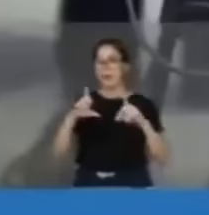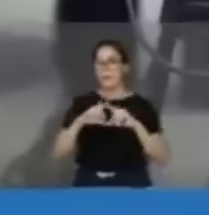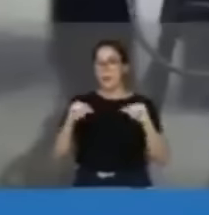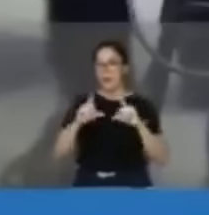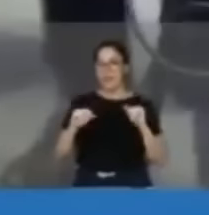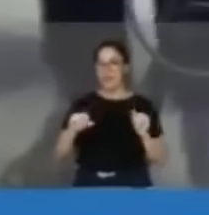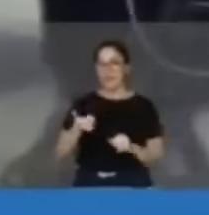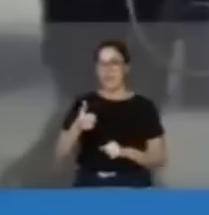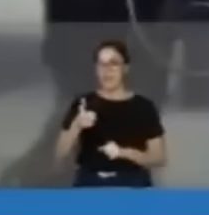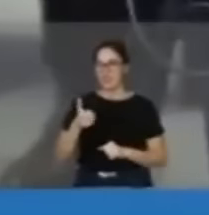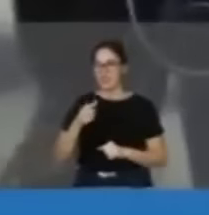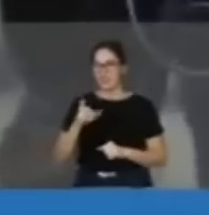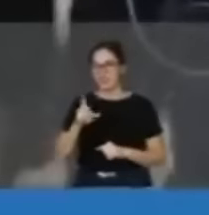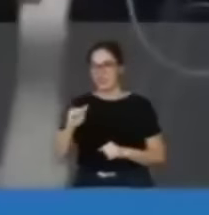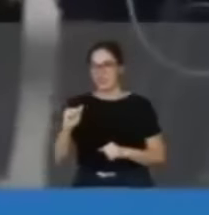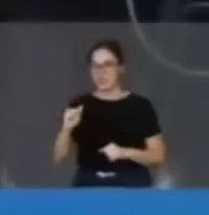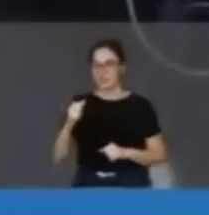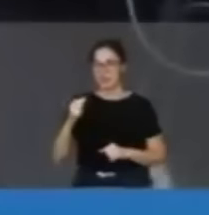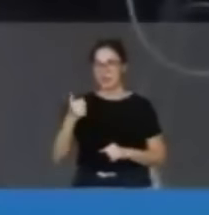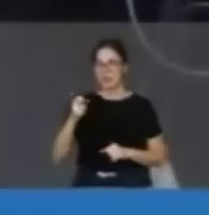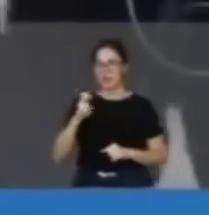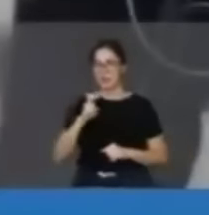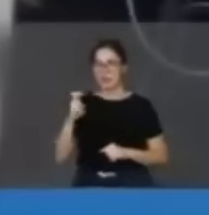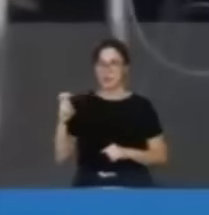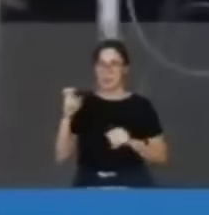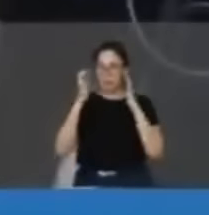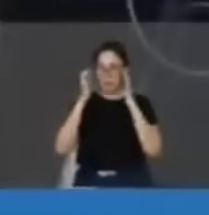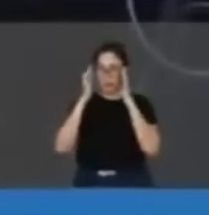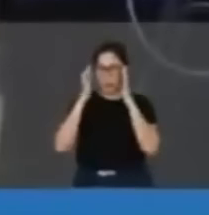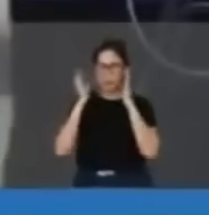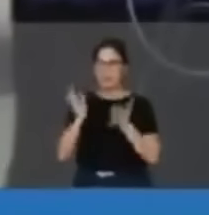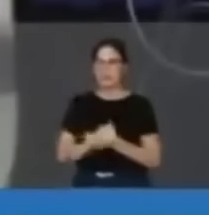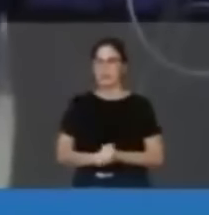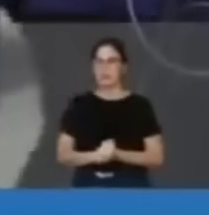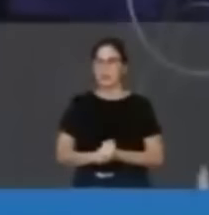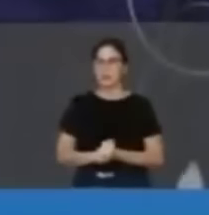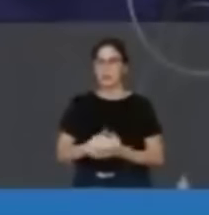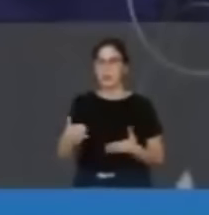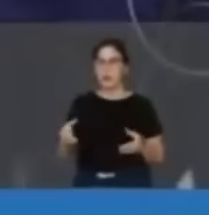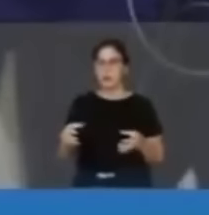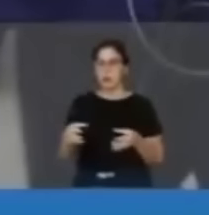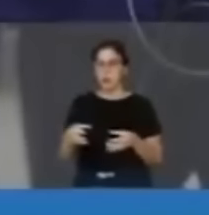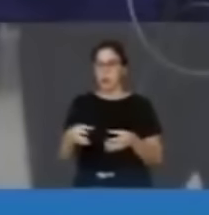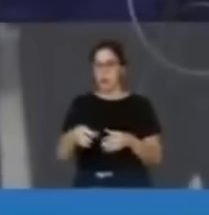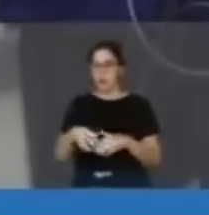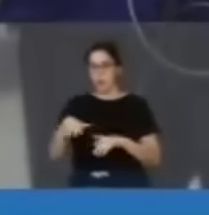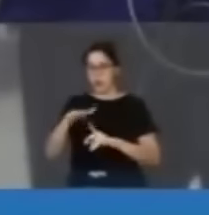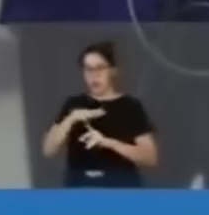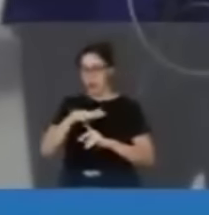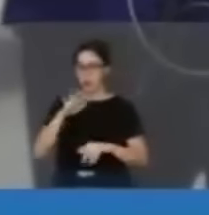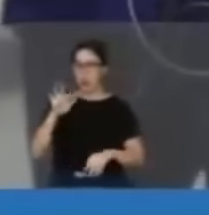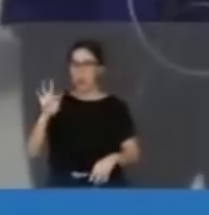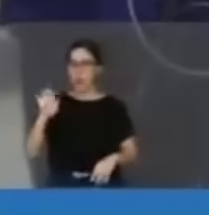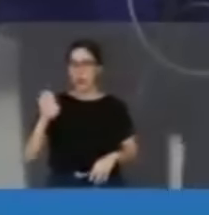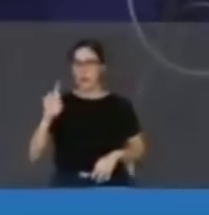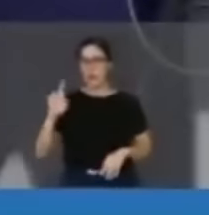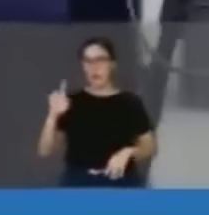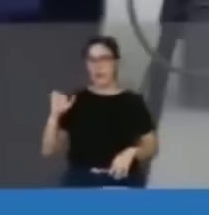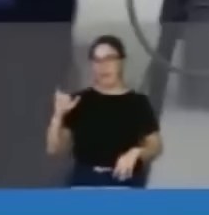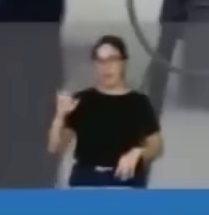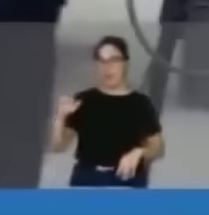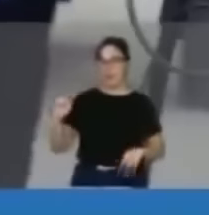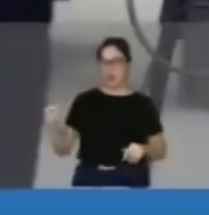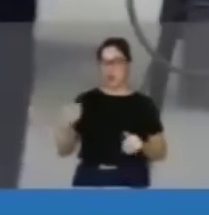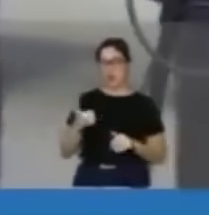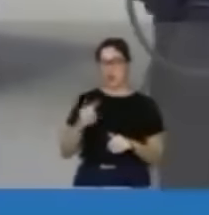partir das 9 horas, concentração na rodoviária do Plano Piloto. Fortaleza, concentração na Praça do Ferreira, também no dia 15, às